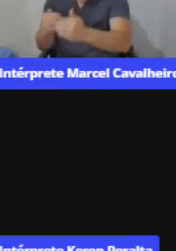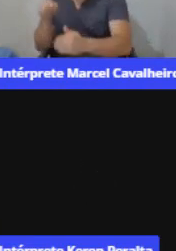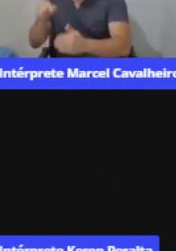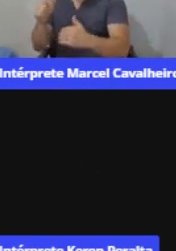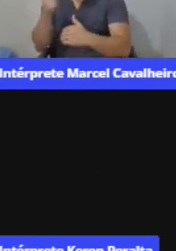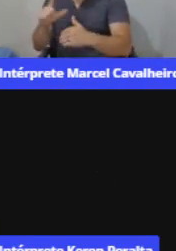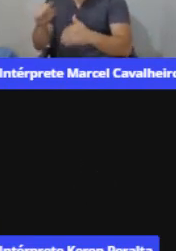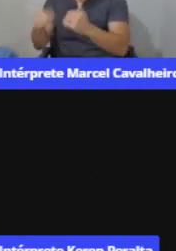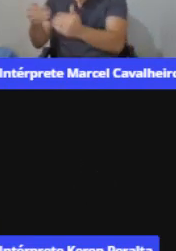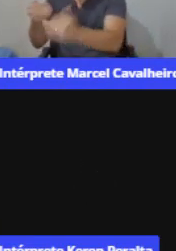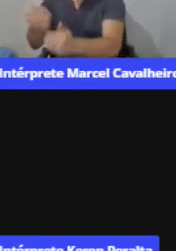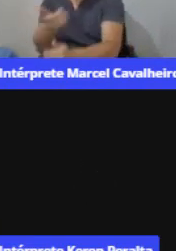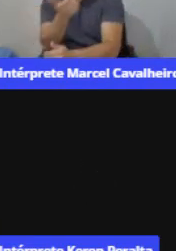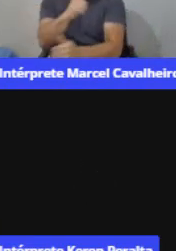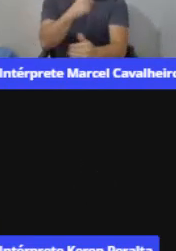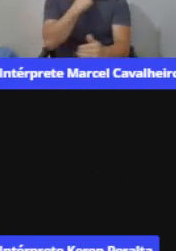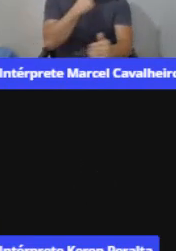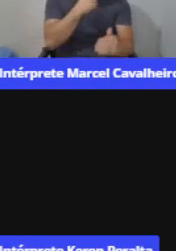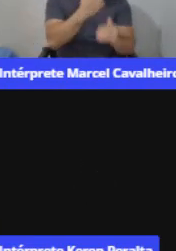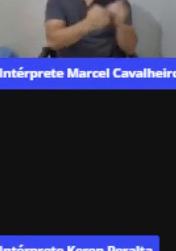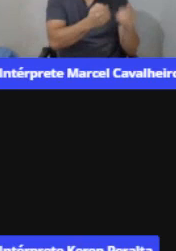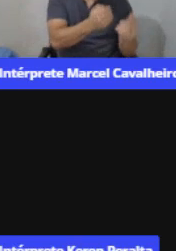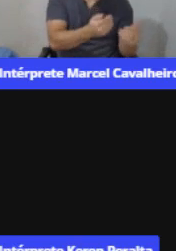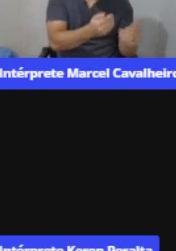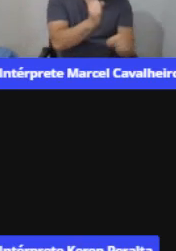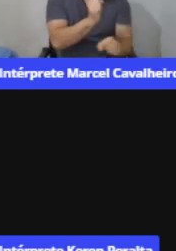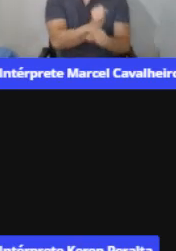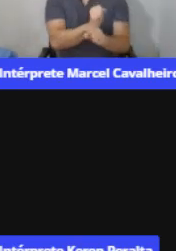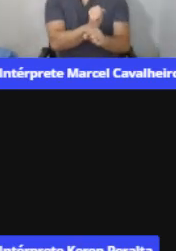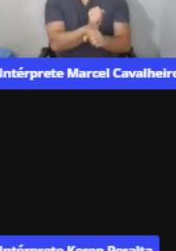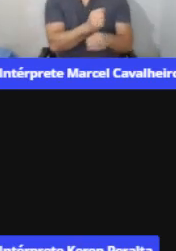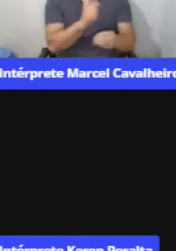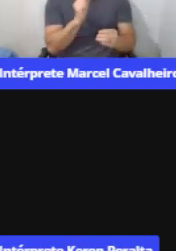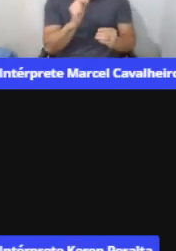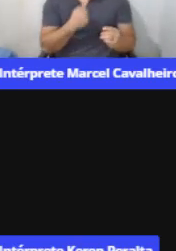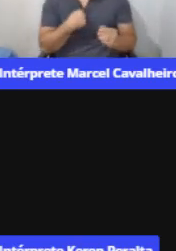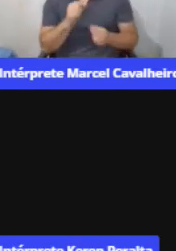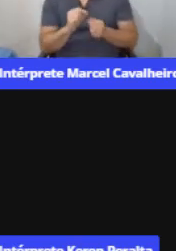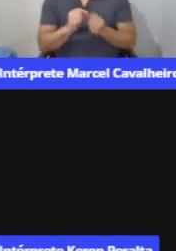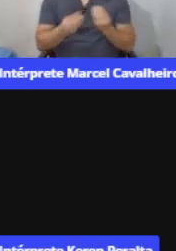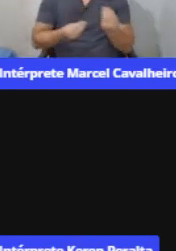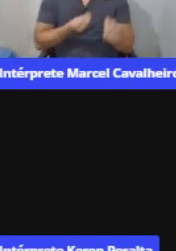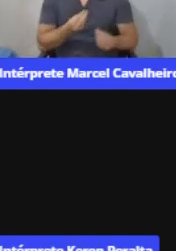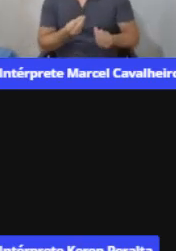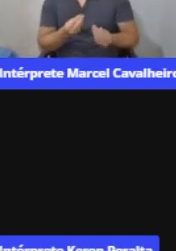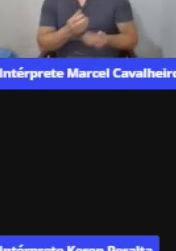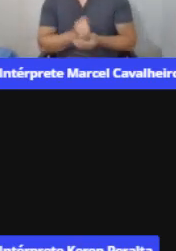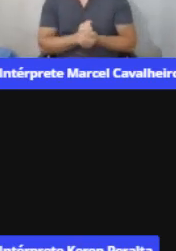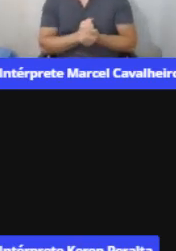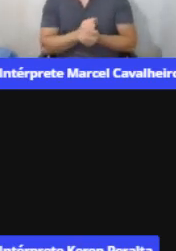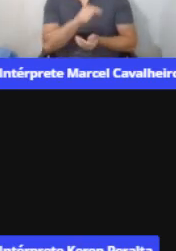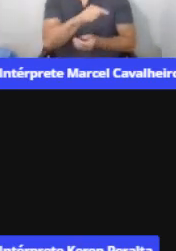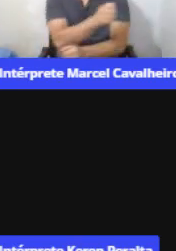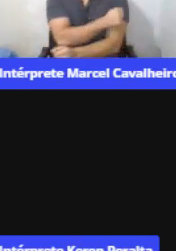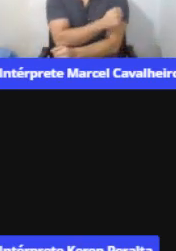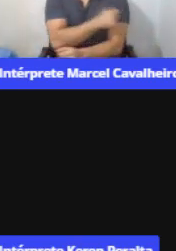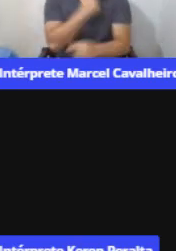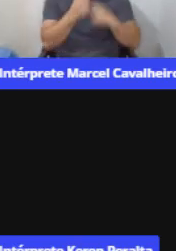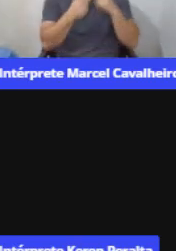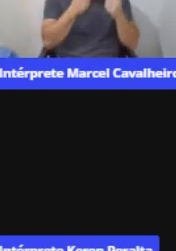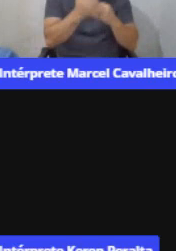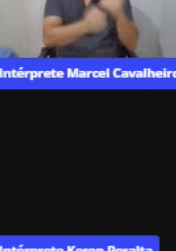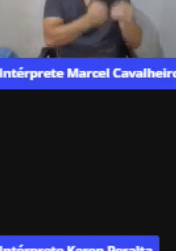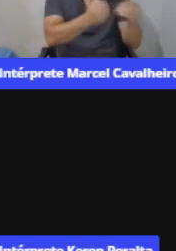o outro não está conseguindo, parou, estagnou. O que, que eu devo fazer com esse outro aluno que não consegue seguir